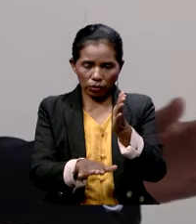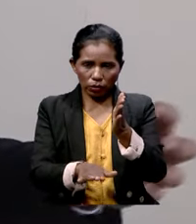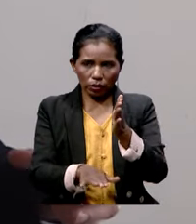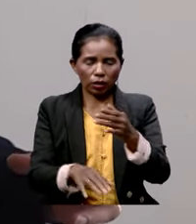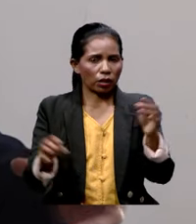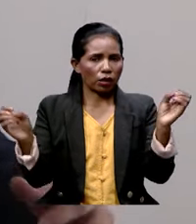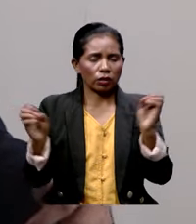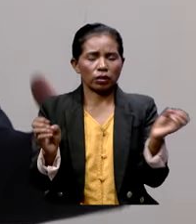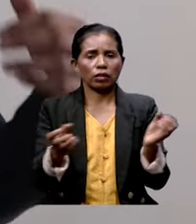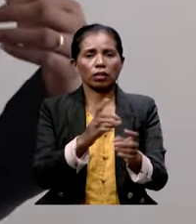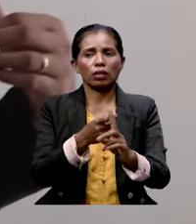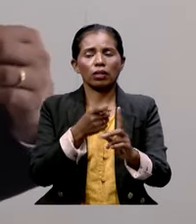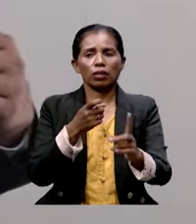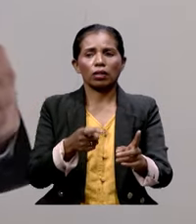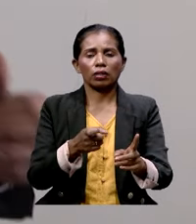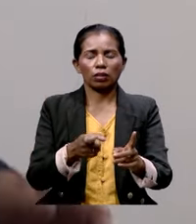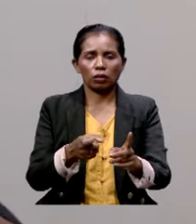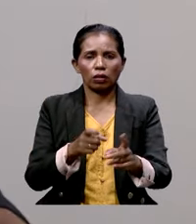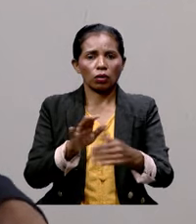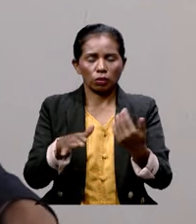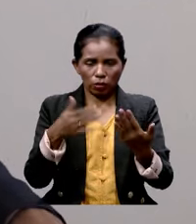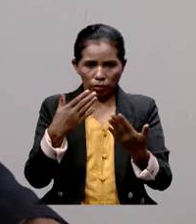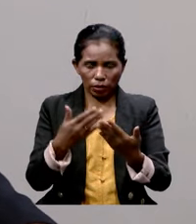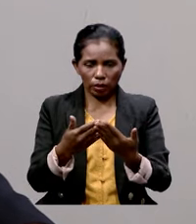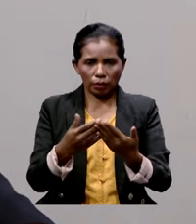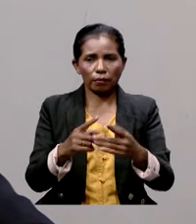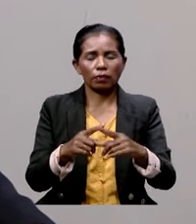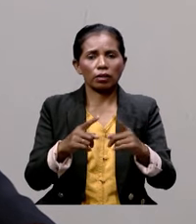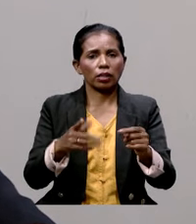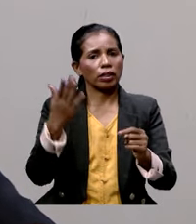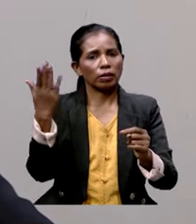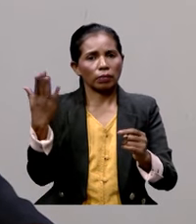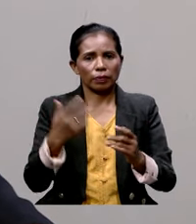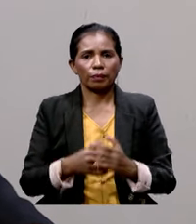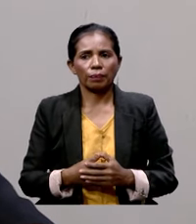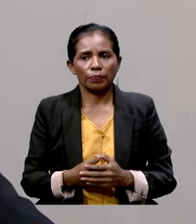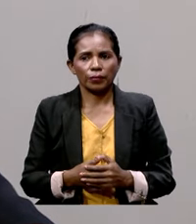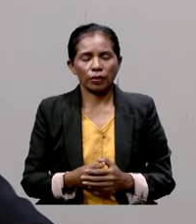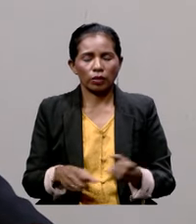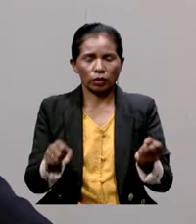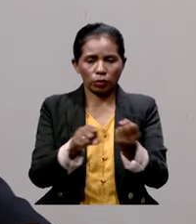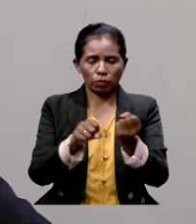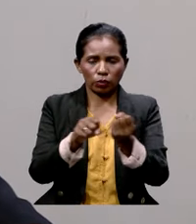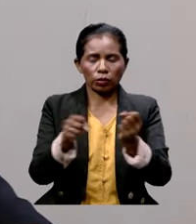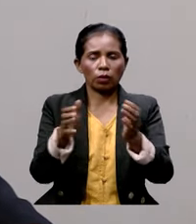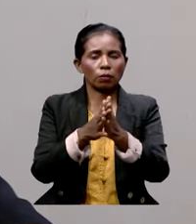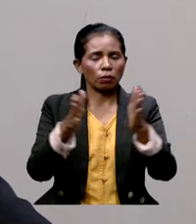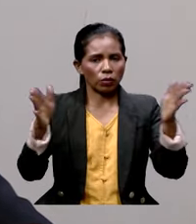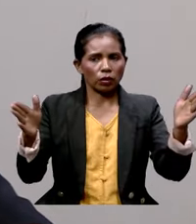Osta é um fator internal, mas fator external roto, mas Ianeba contribuição macas liune